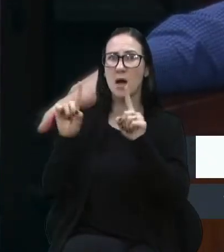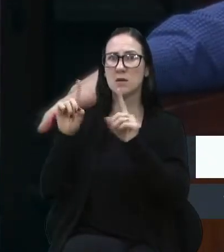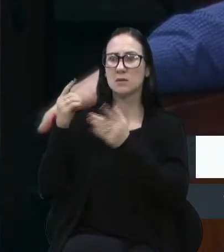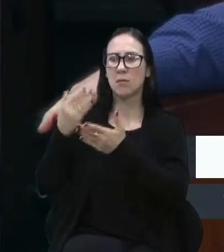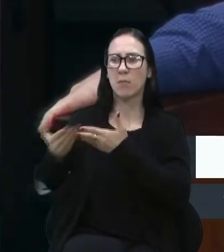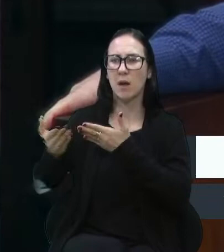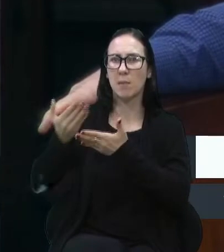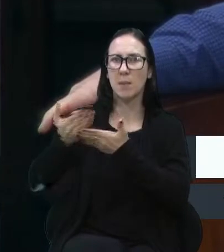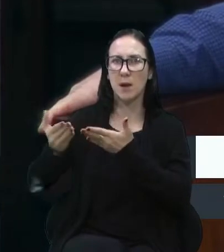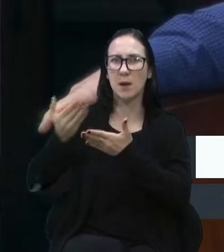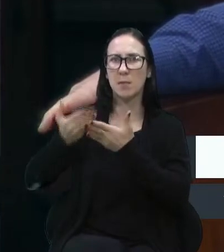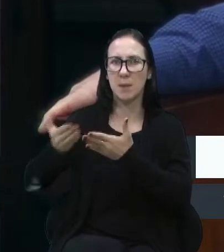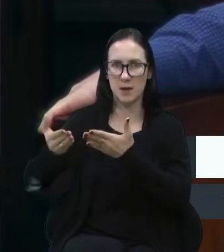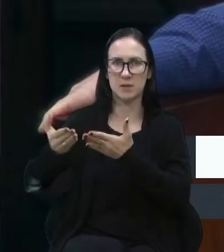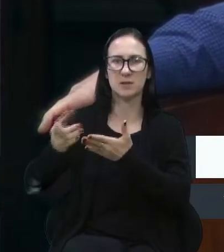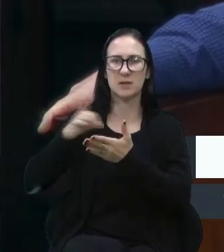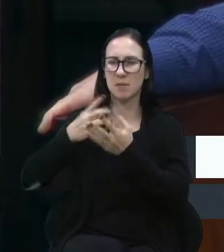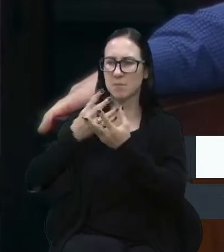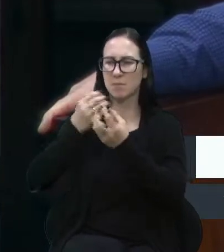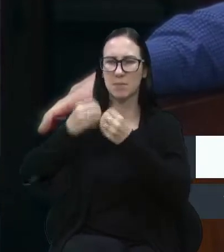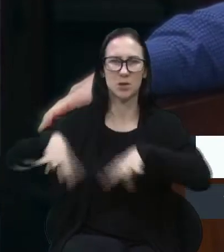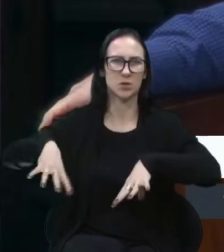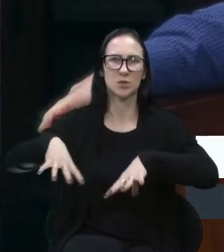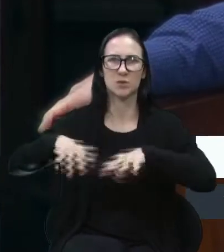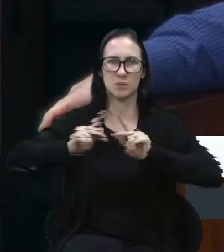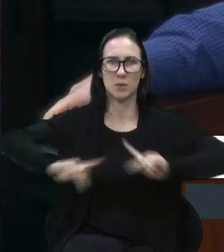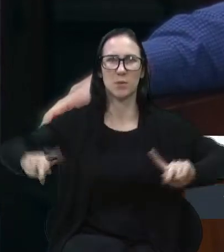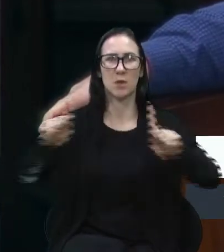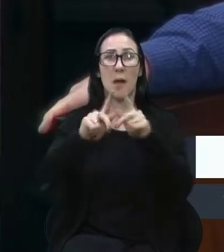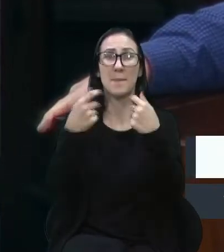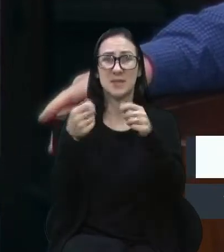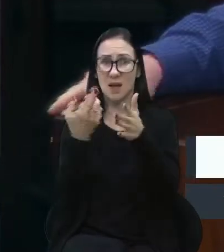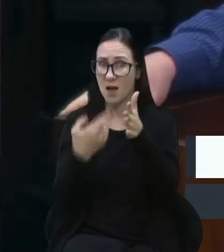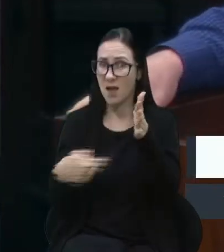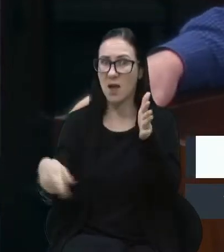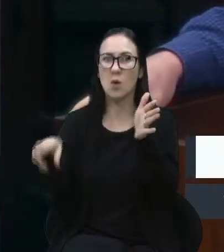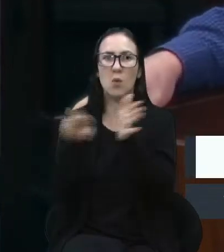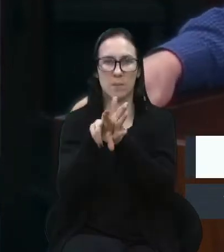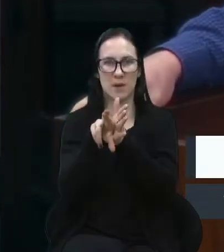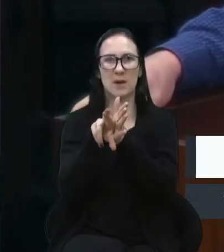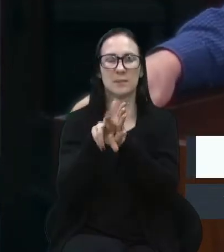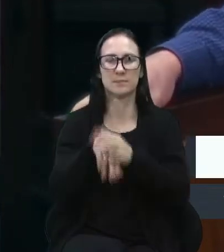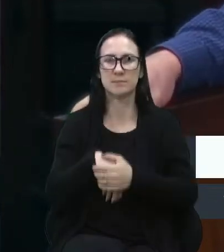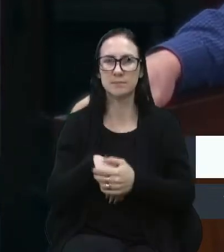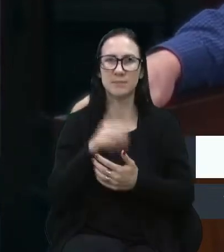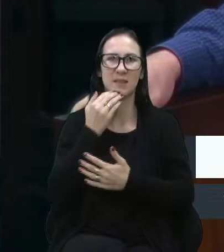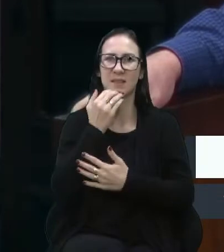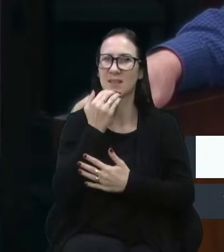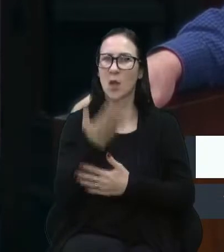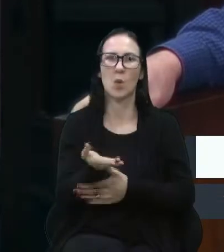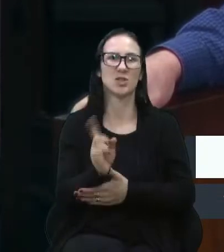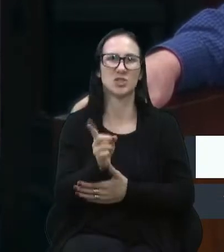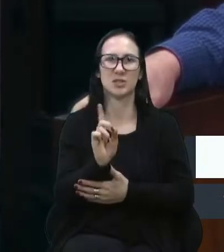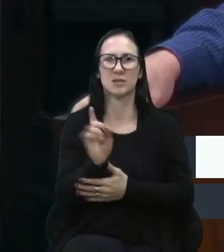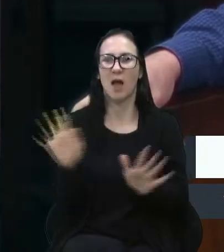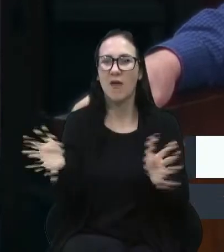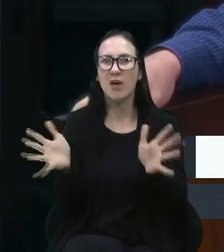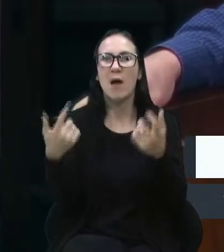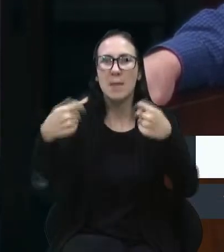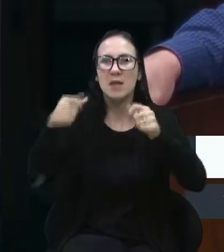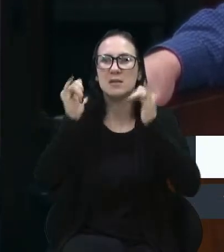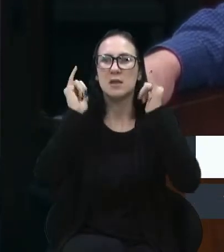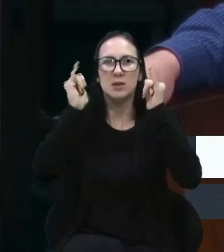tempo e precisa ter uma recuperação imediata, porque não adianta estimular as pessoas a usar o ônibus